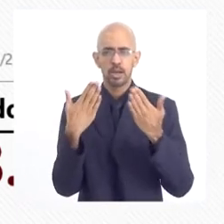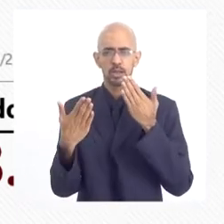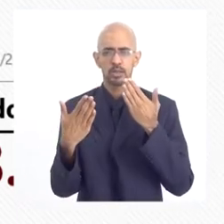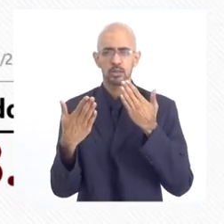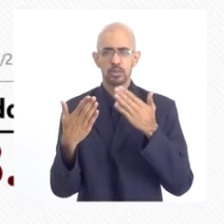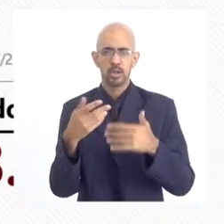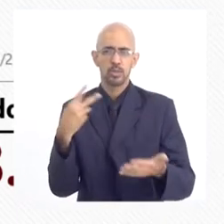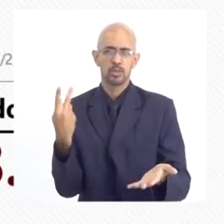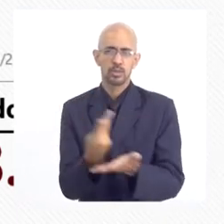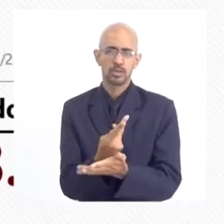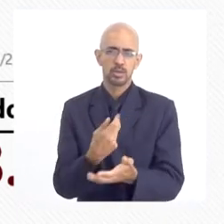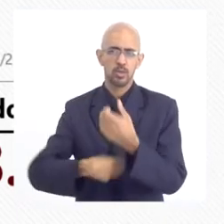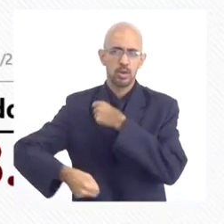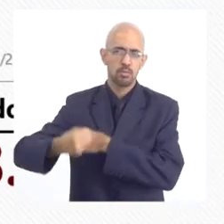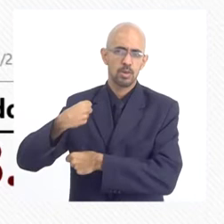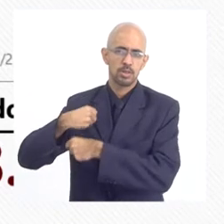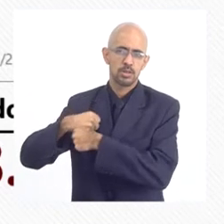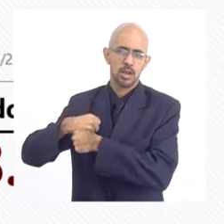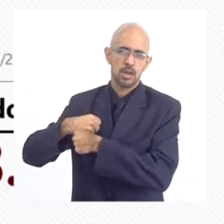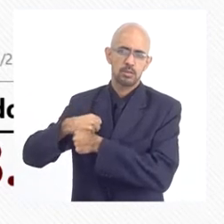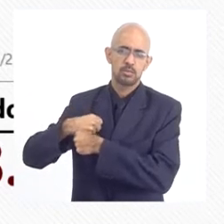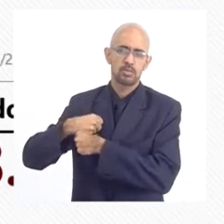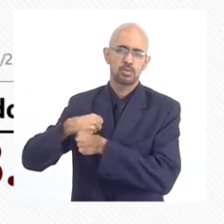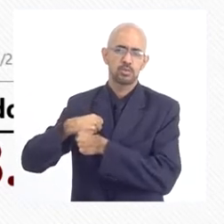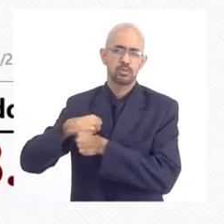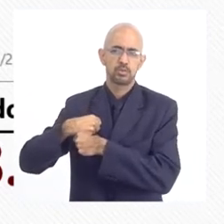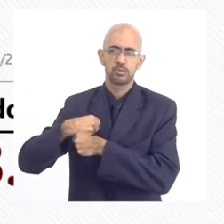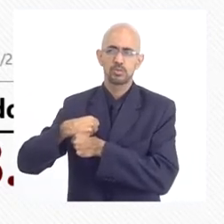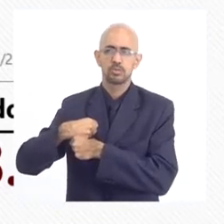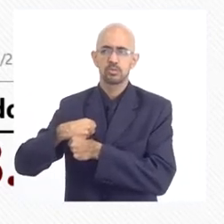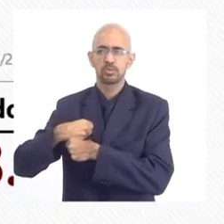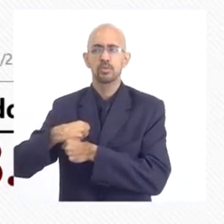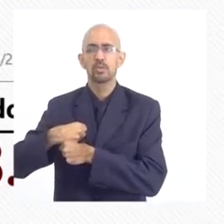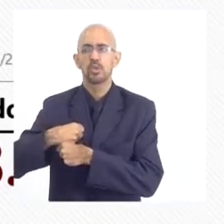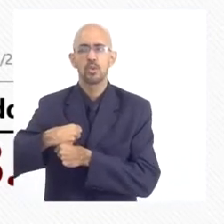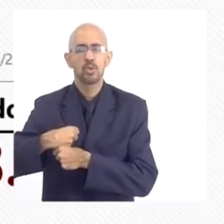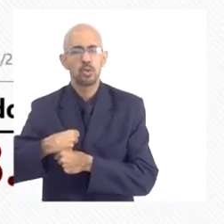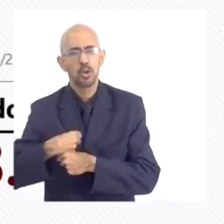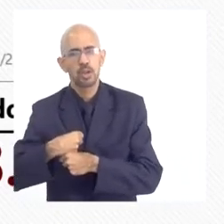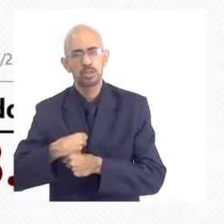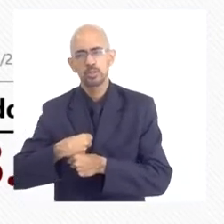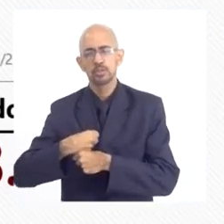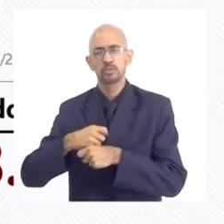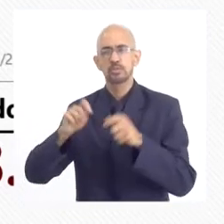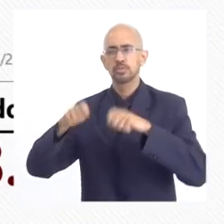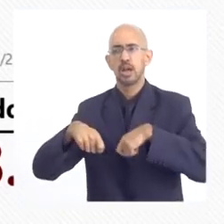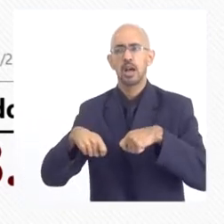tinha no ano passado, então a gente não pode nem...